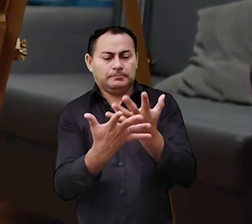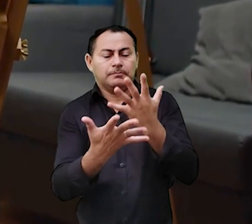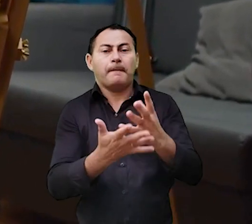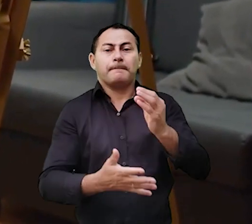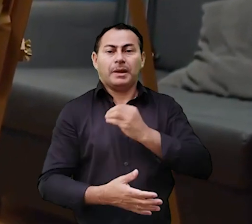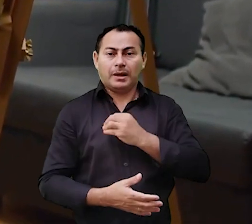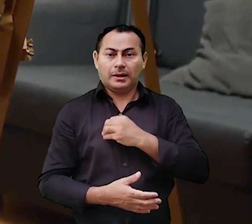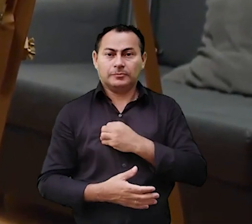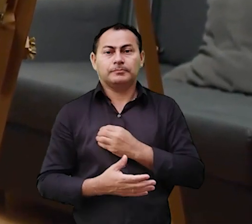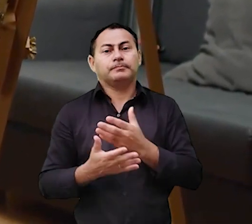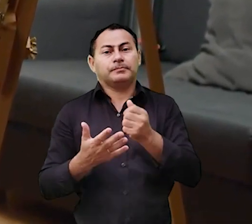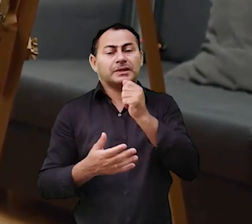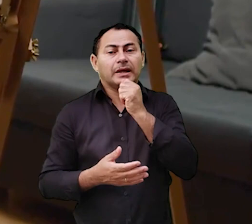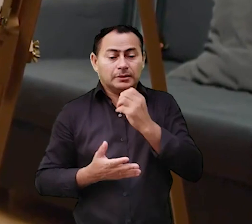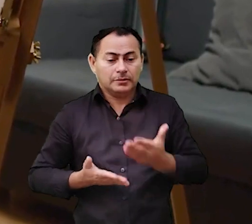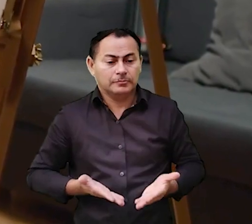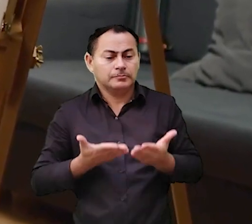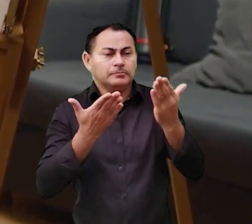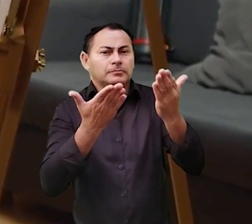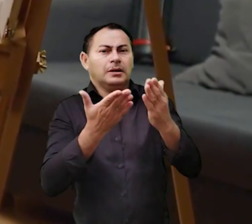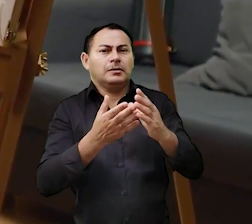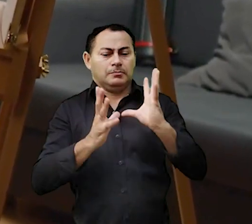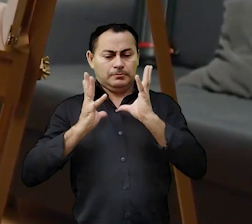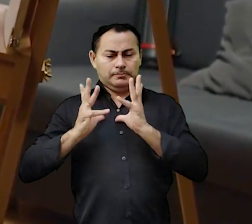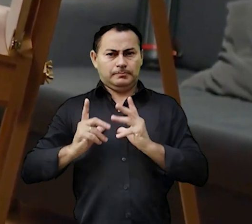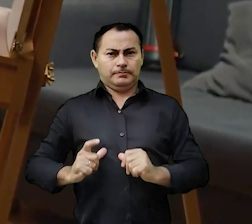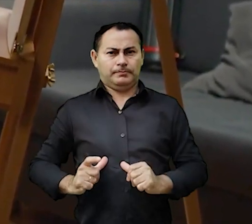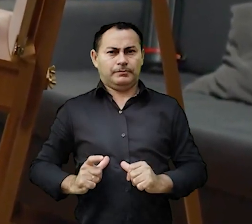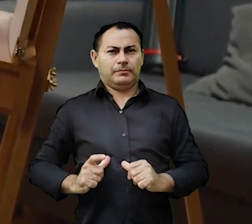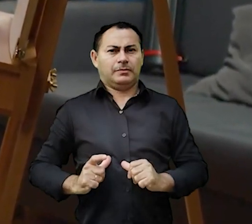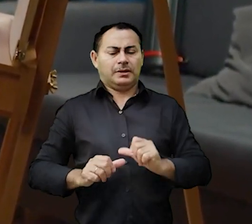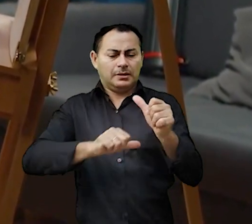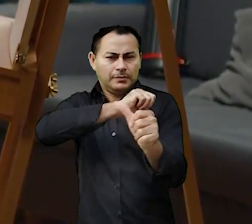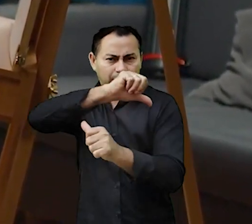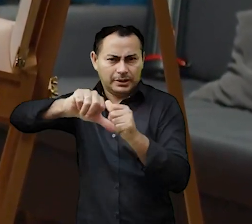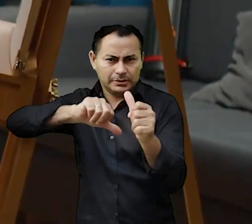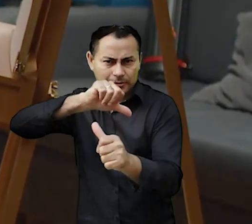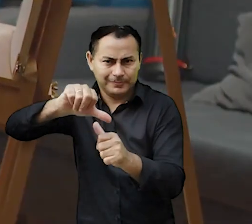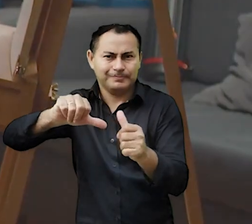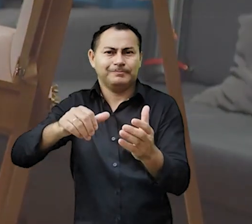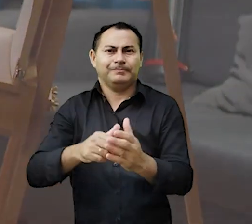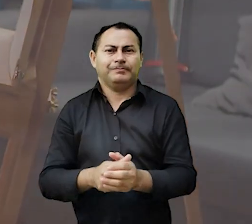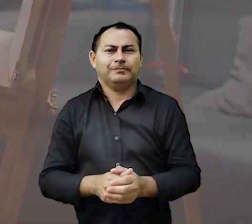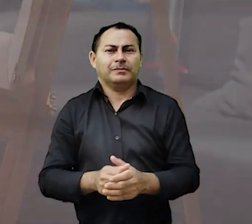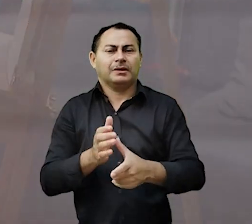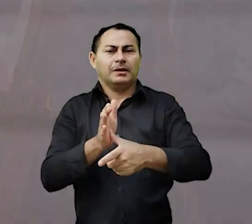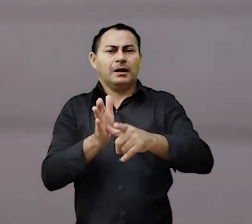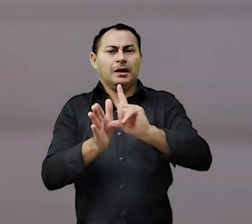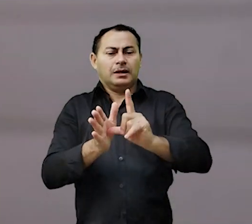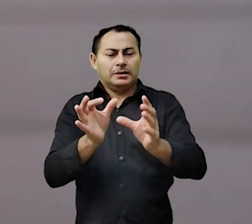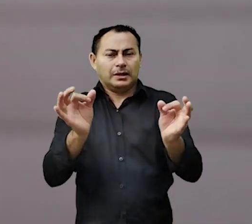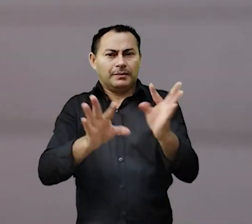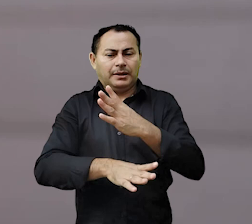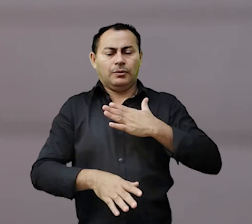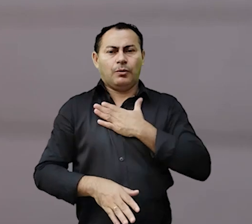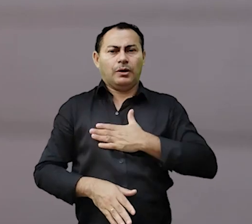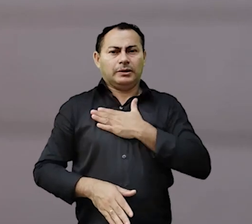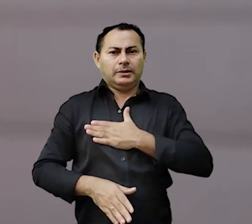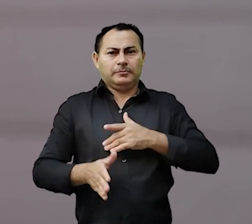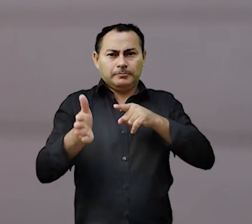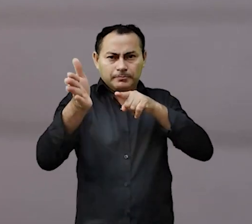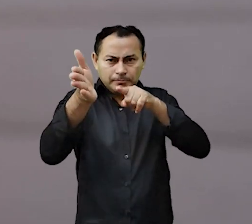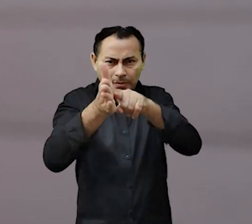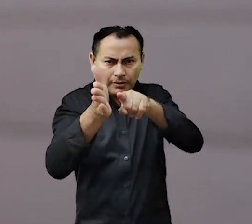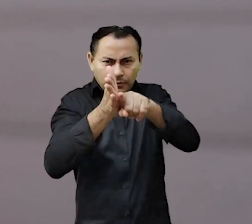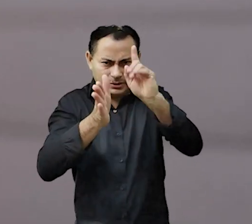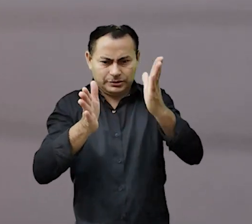confissão de pecados. E ainda oferece purificação e restauração. Antes de me despedir, gostaria de perguntar se